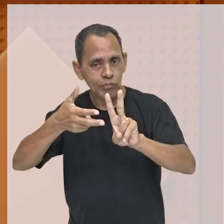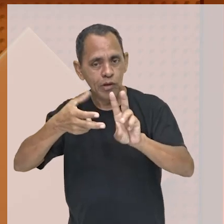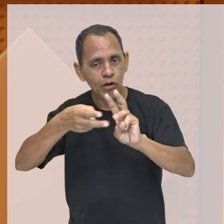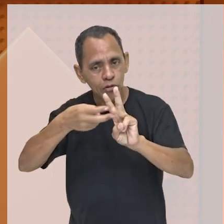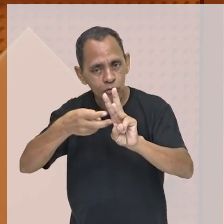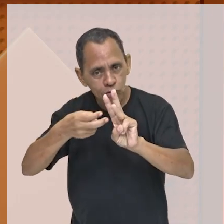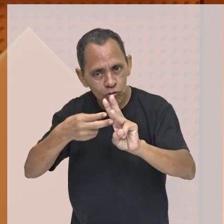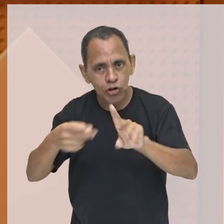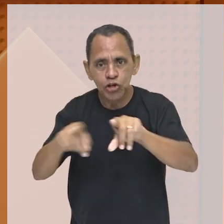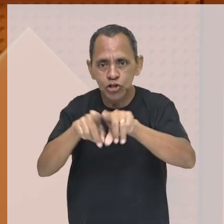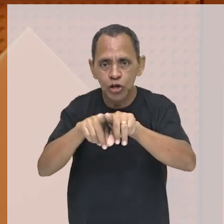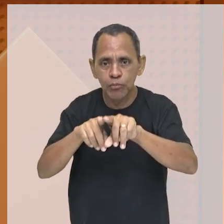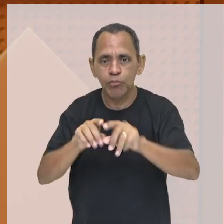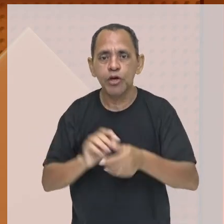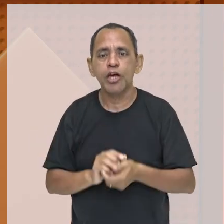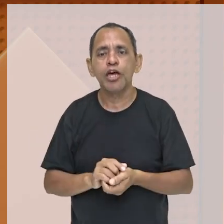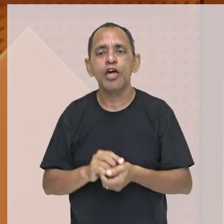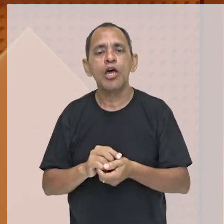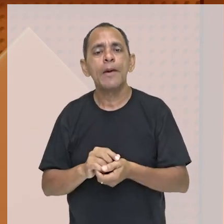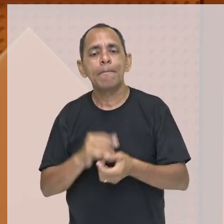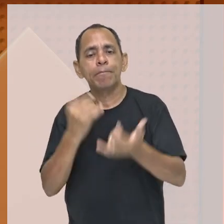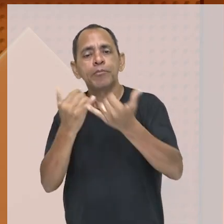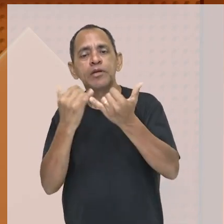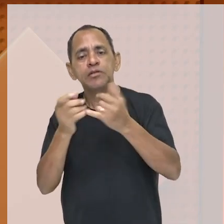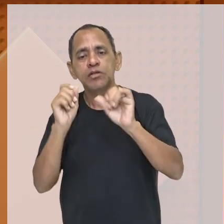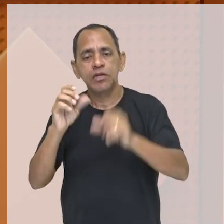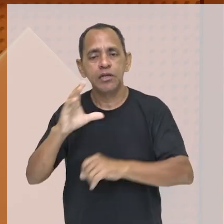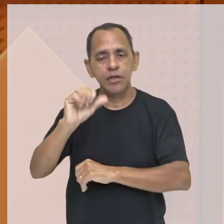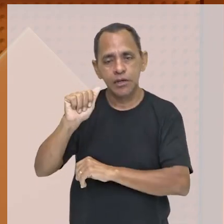canibais e como pessoas cruéis, né, como